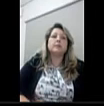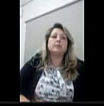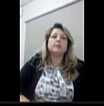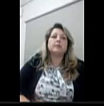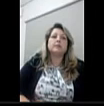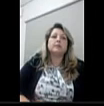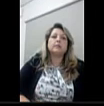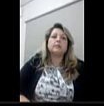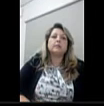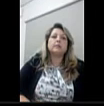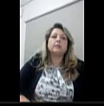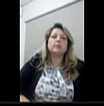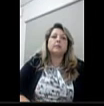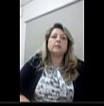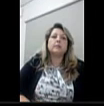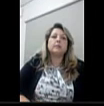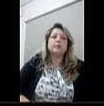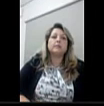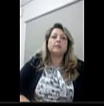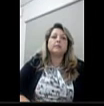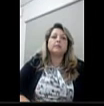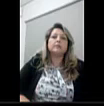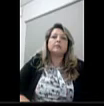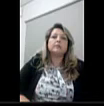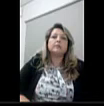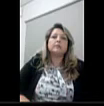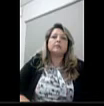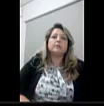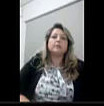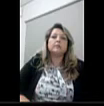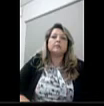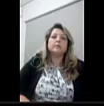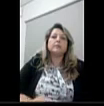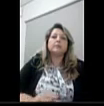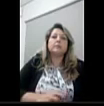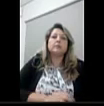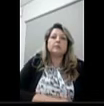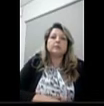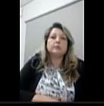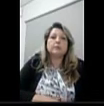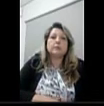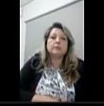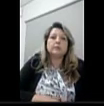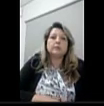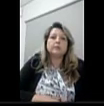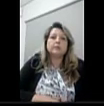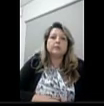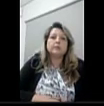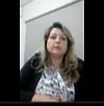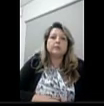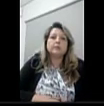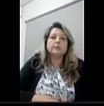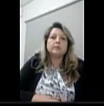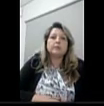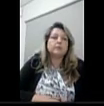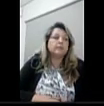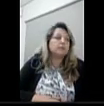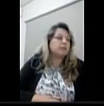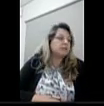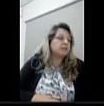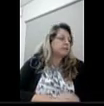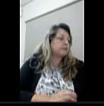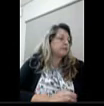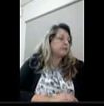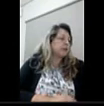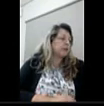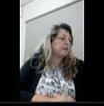os erros, você tenta ponderar, reconsidera os erros menos relevantes, e uma sugestão é fazer um aporto com a criança,